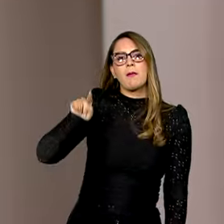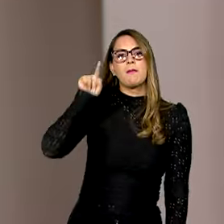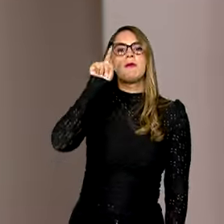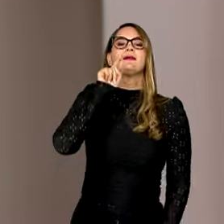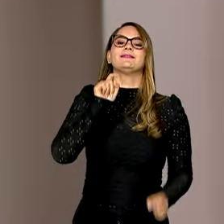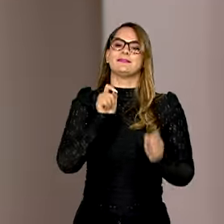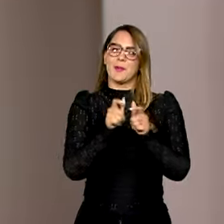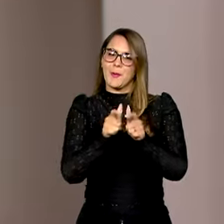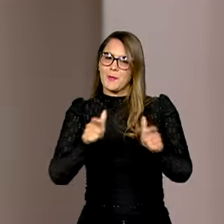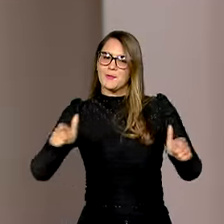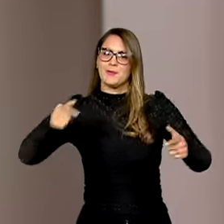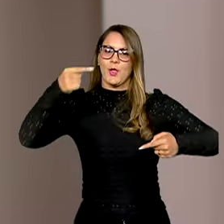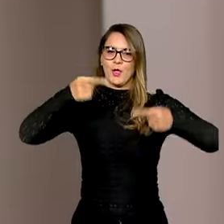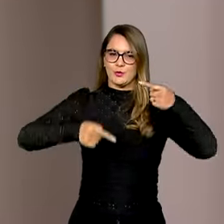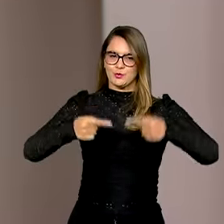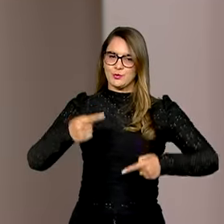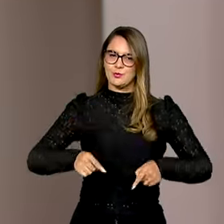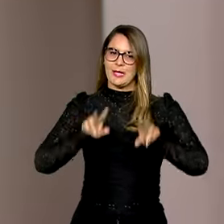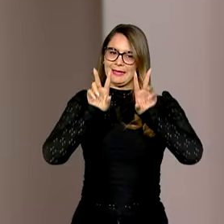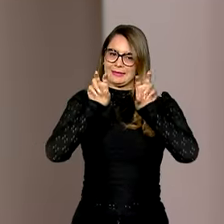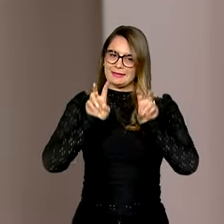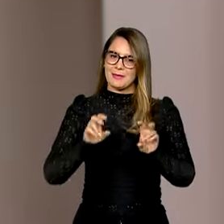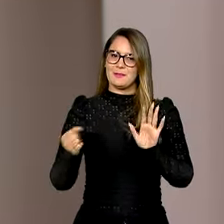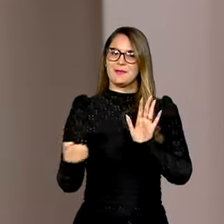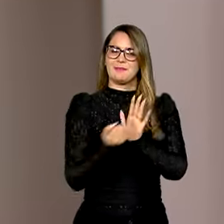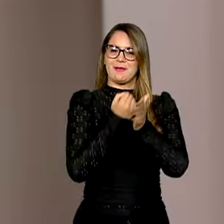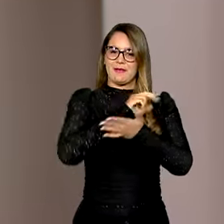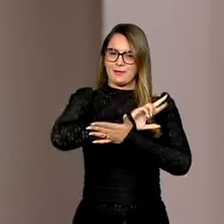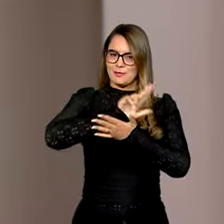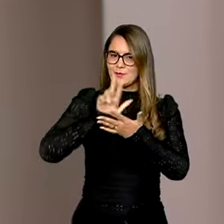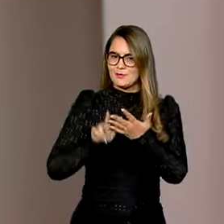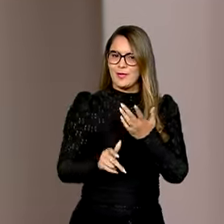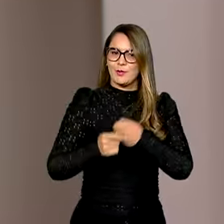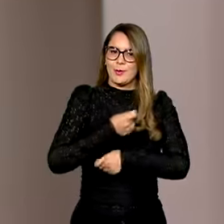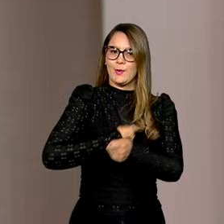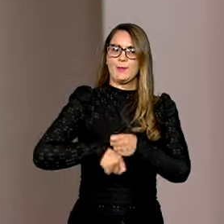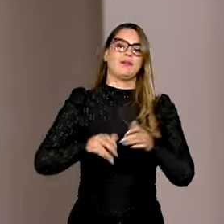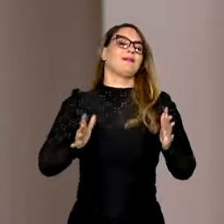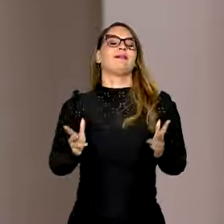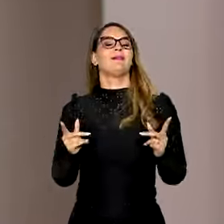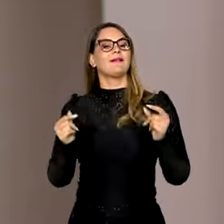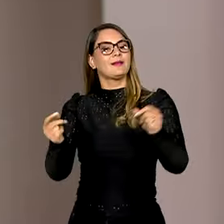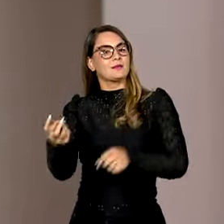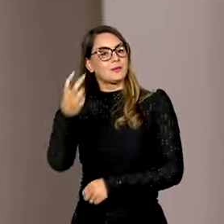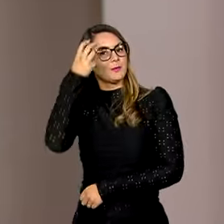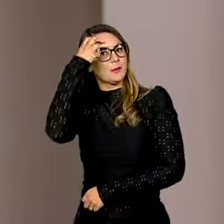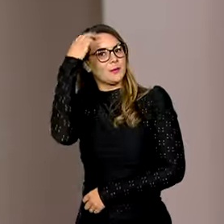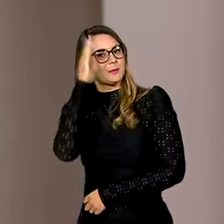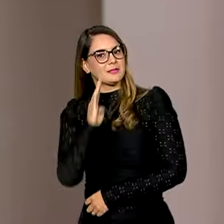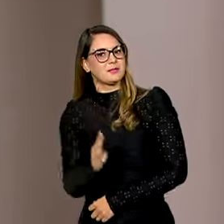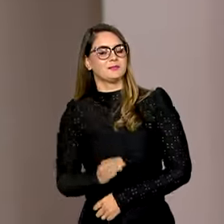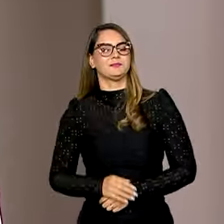permite ampliar a discussão em torno dos temas e destacar a diversidade, economia e riqueza cultural do Brasil.